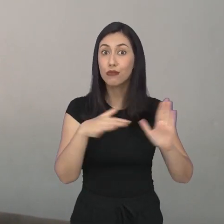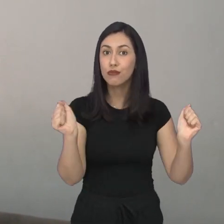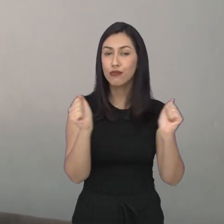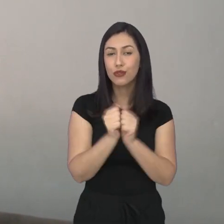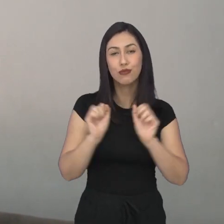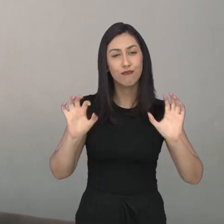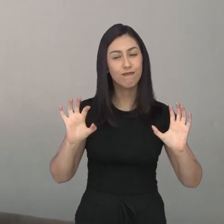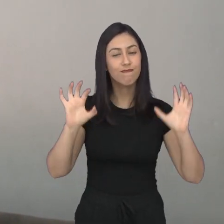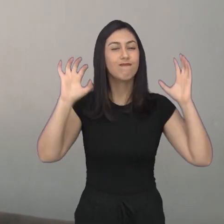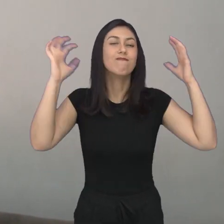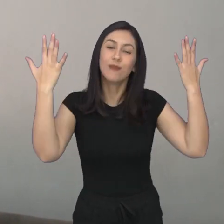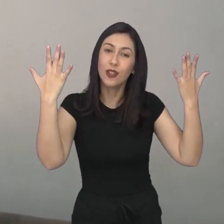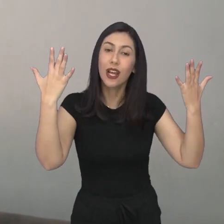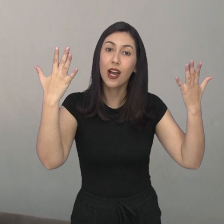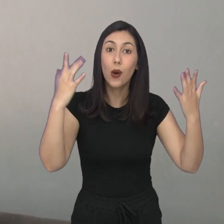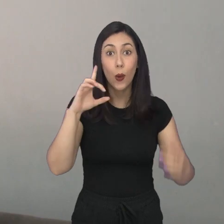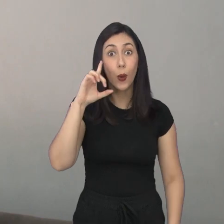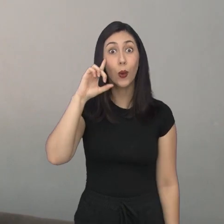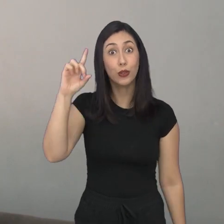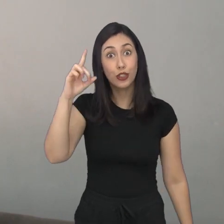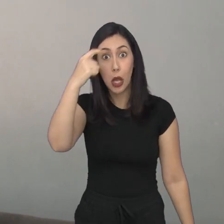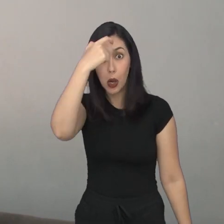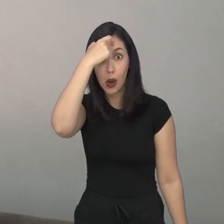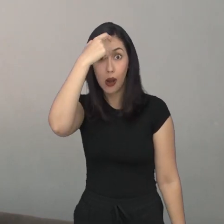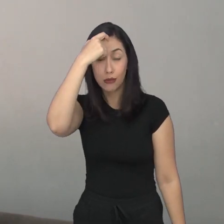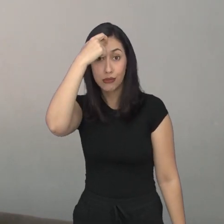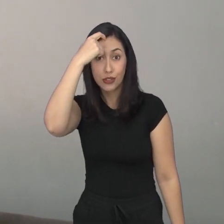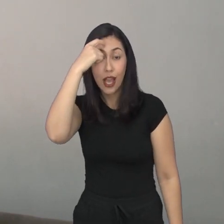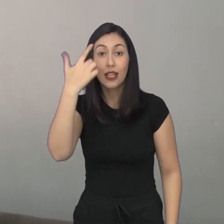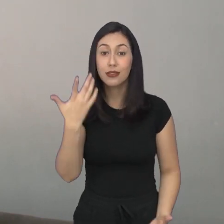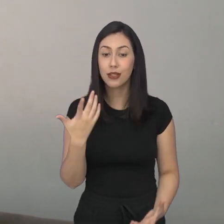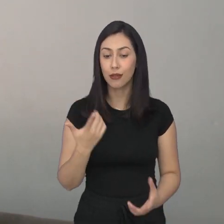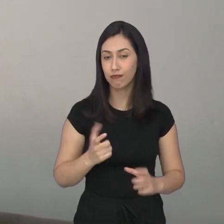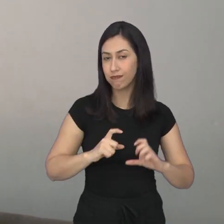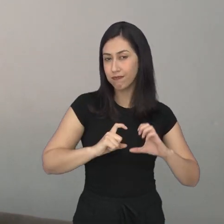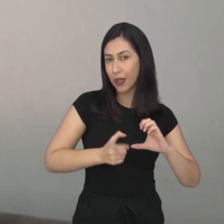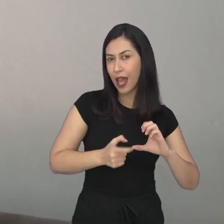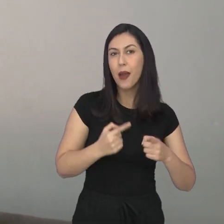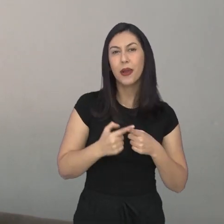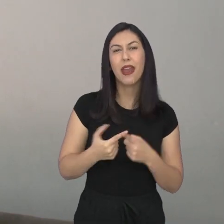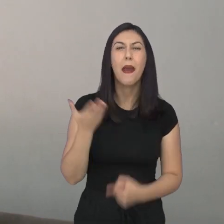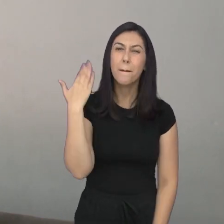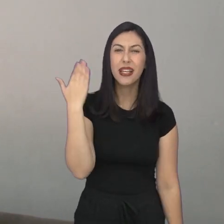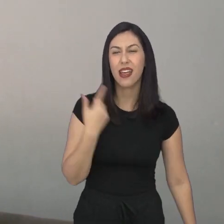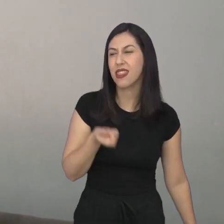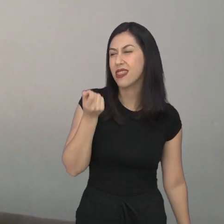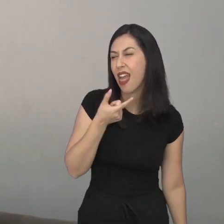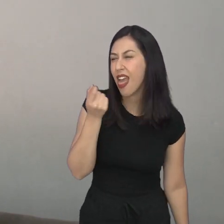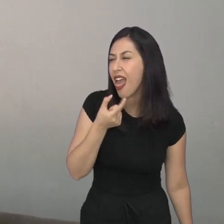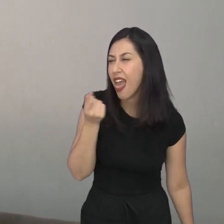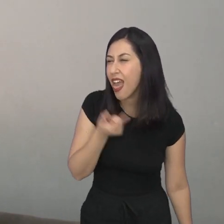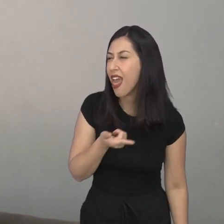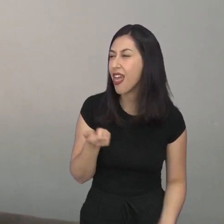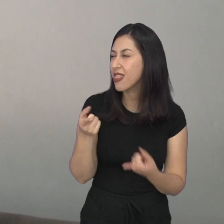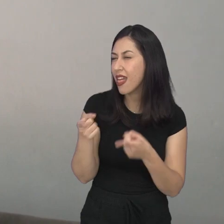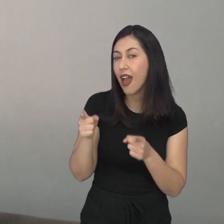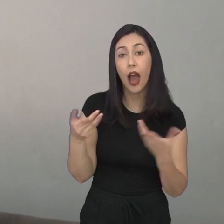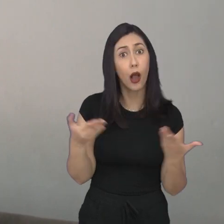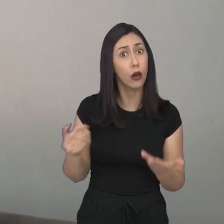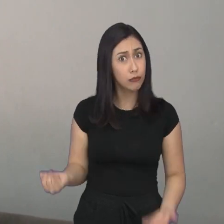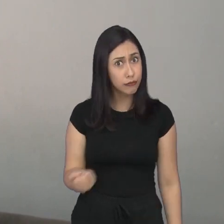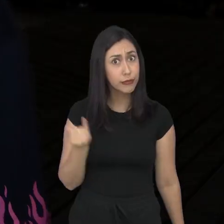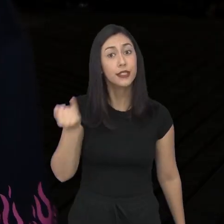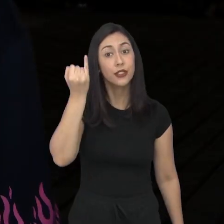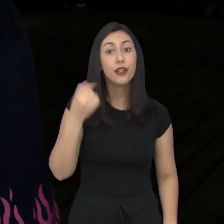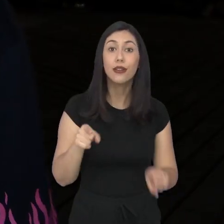e todo mundo comemorar junto, né, o Dia da Consciência Geek, Nerd, né, que no passado foi uma coisa pejorativa, mas hoje é um negócio